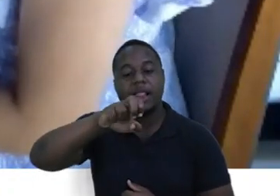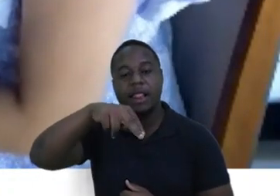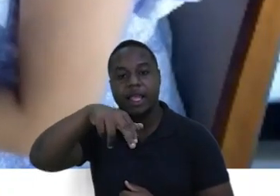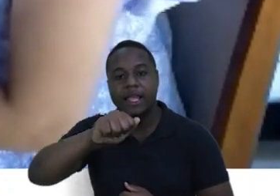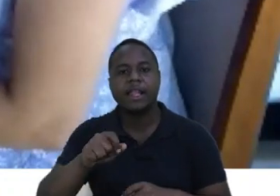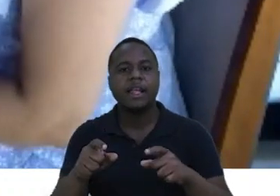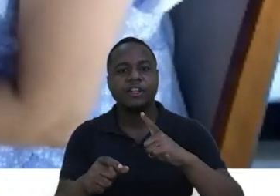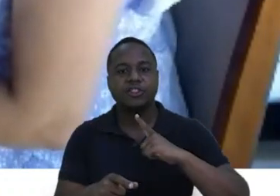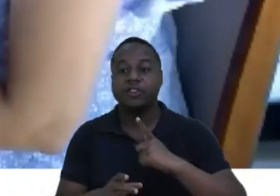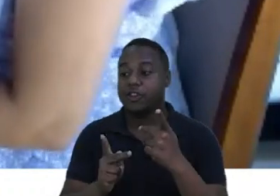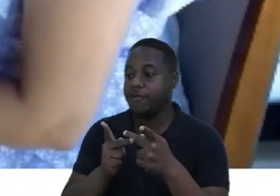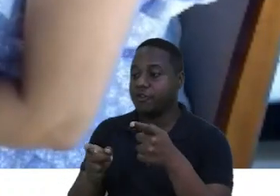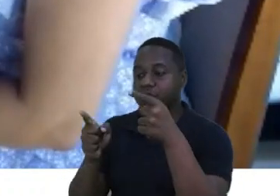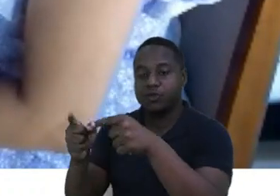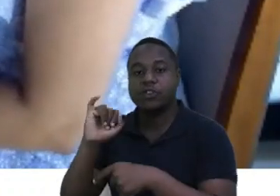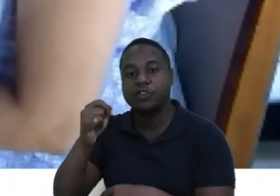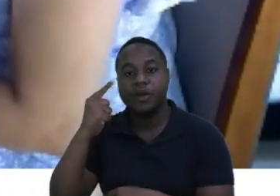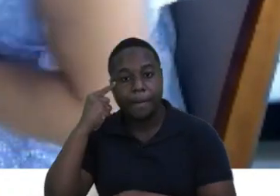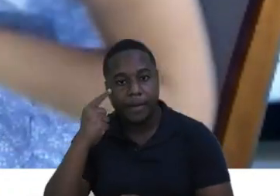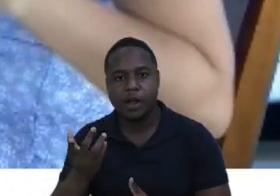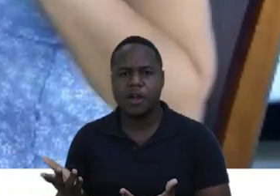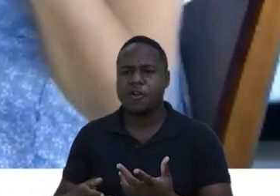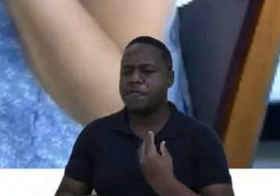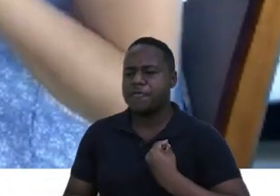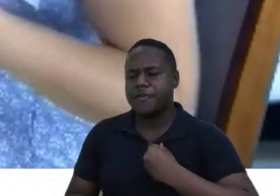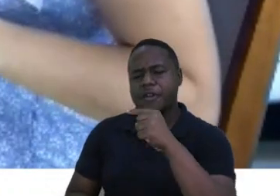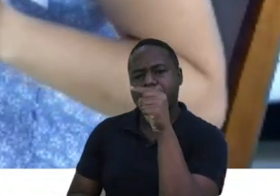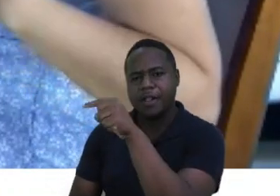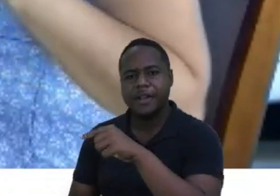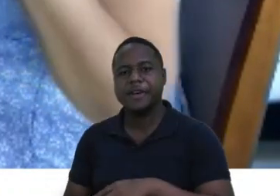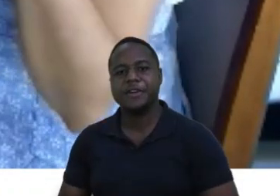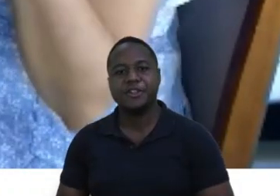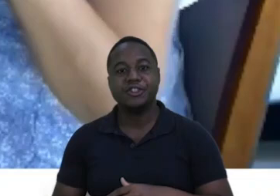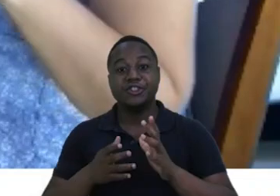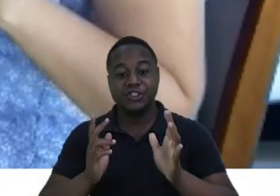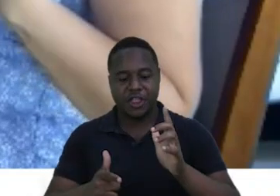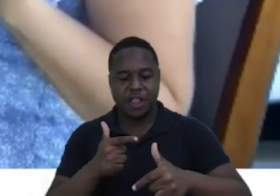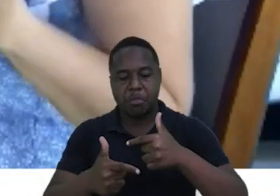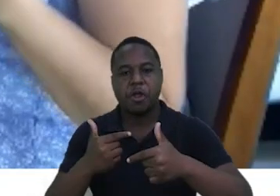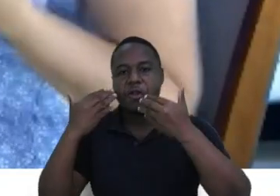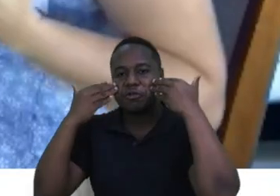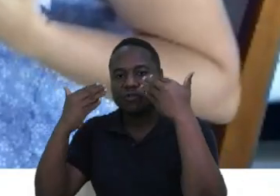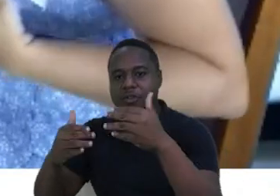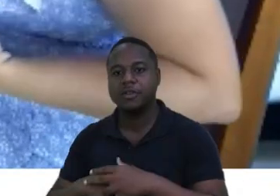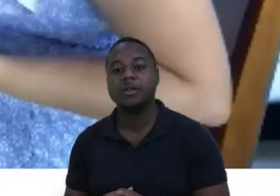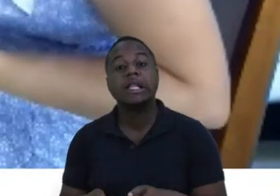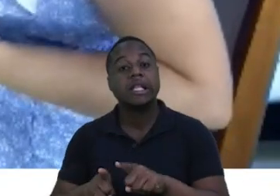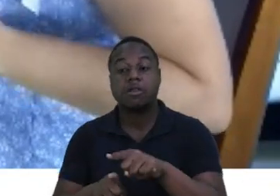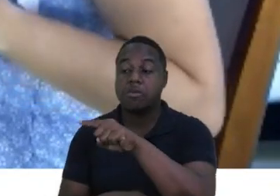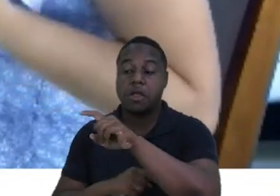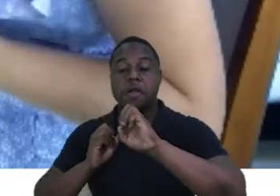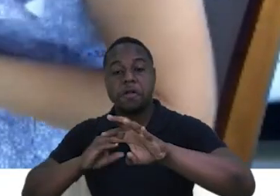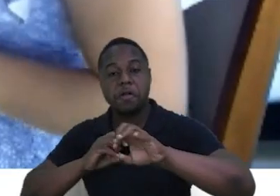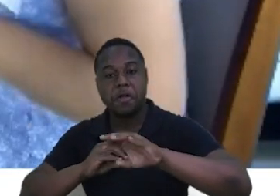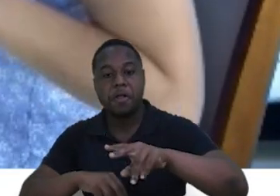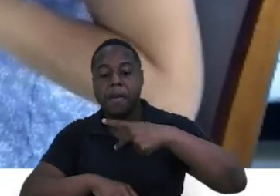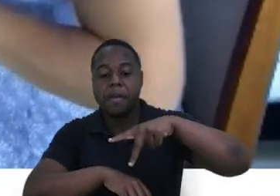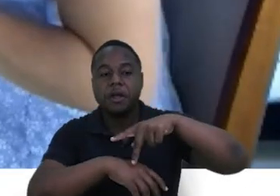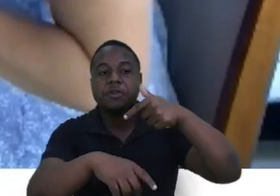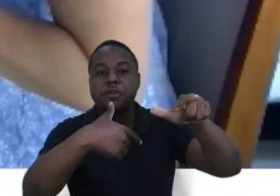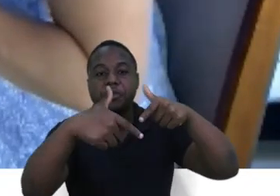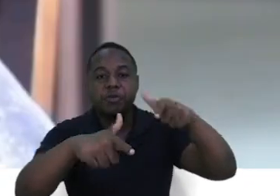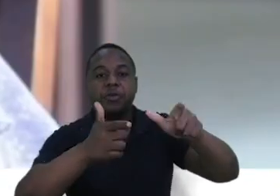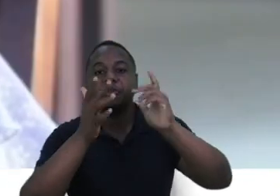para o Japão, né? Passou um período lá, apresentou o seu trabalho, teve também a oportunidade até de dar aula também, né, em outros